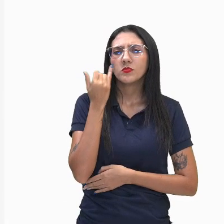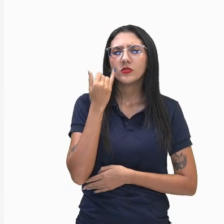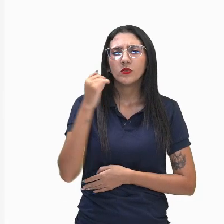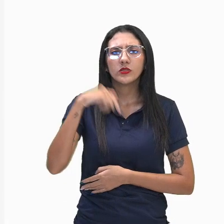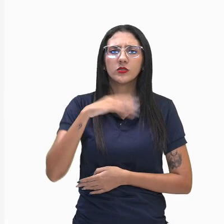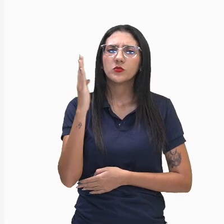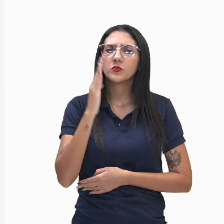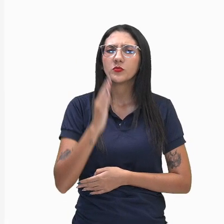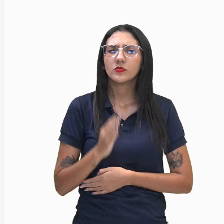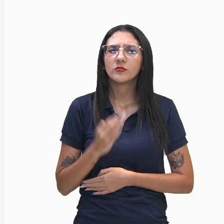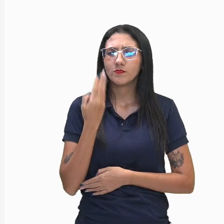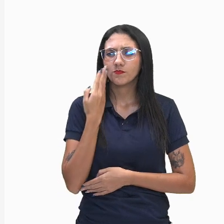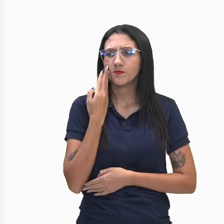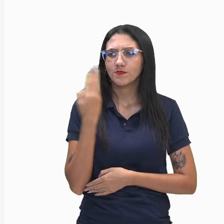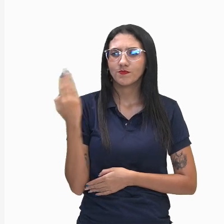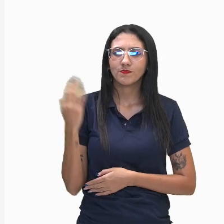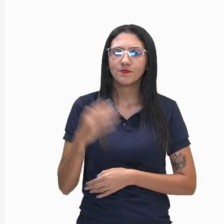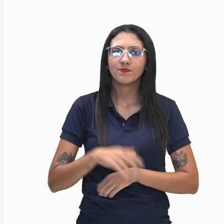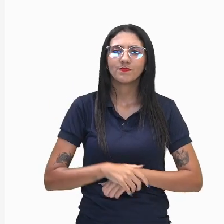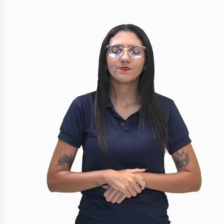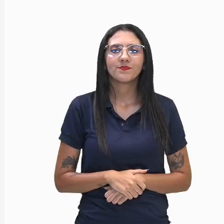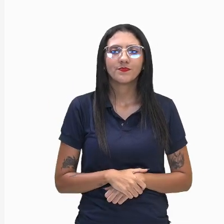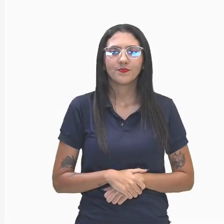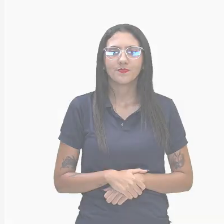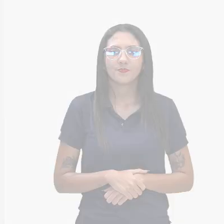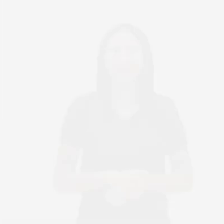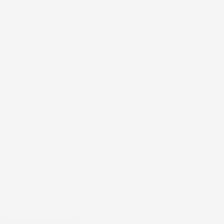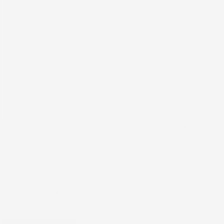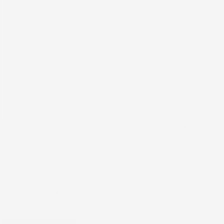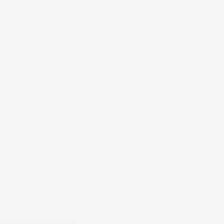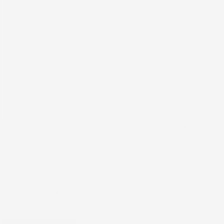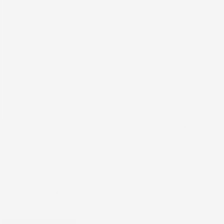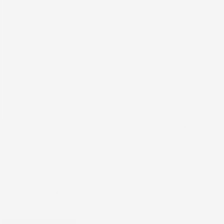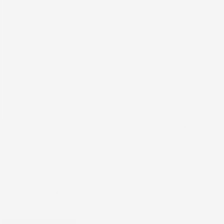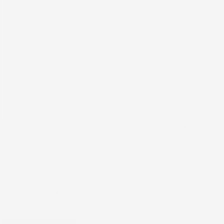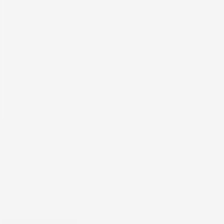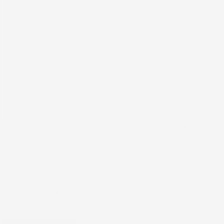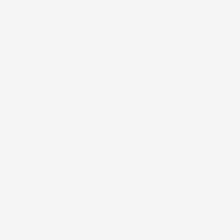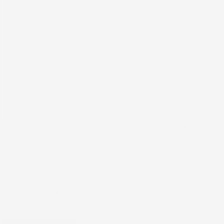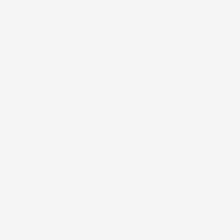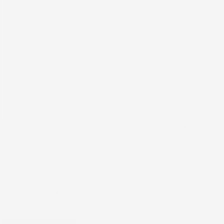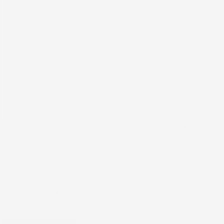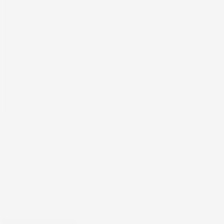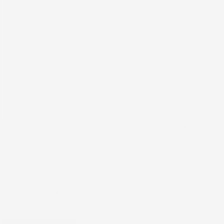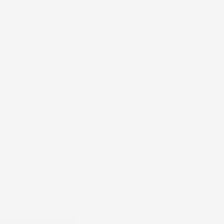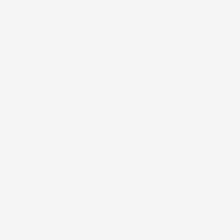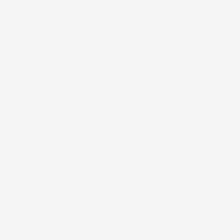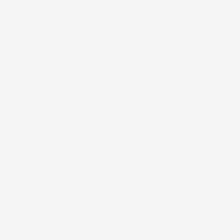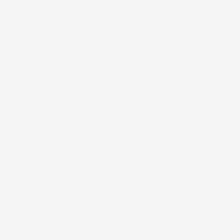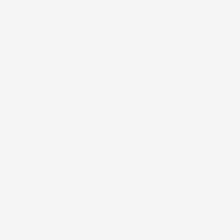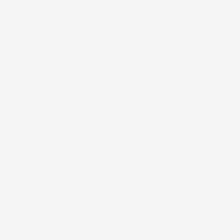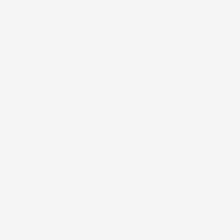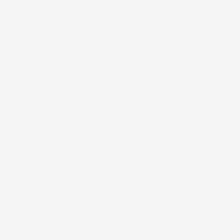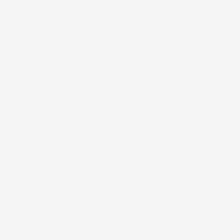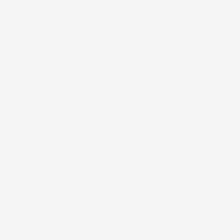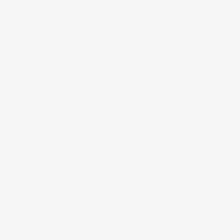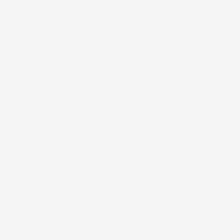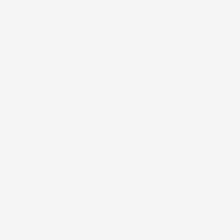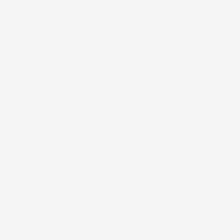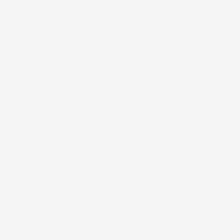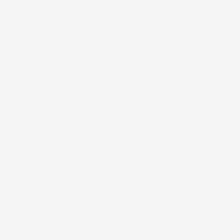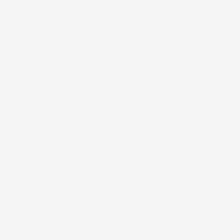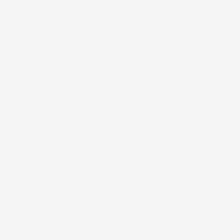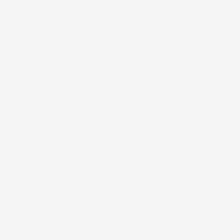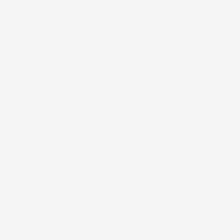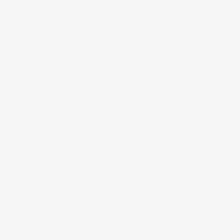imagem? O Brasil, um país entre gigantes em movimento. O Brasil, localizado no coração da